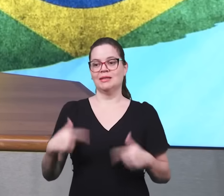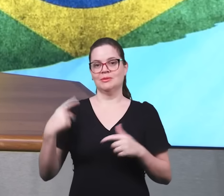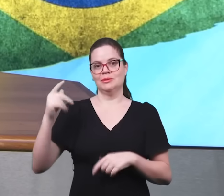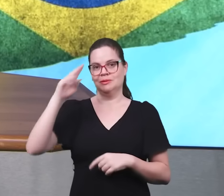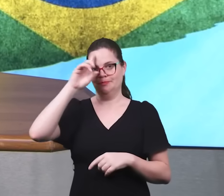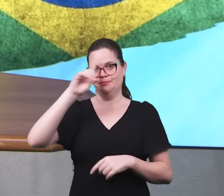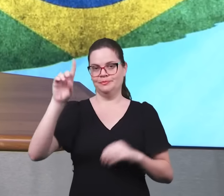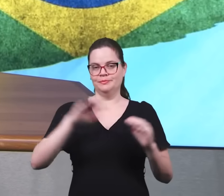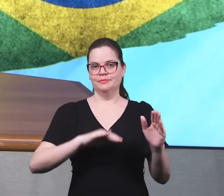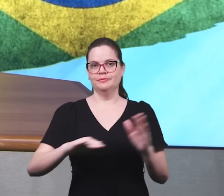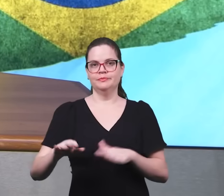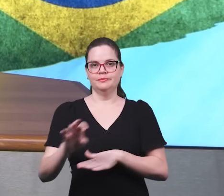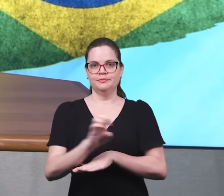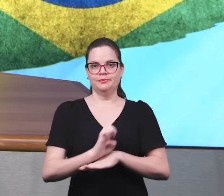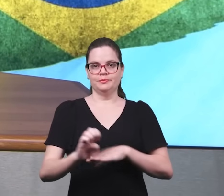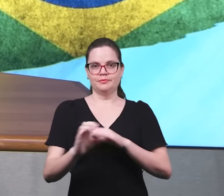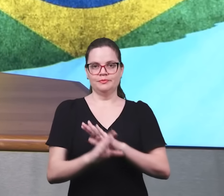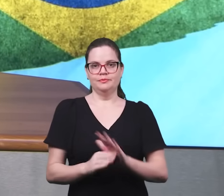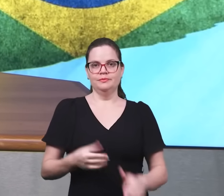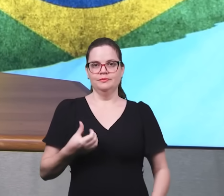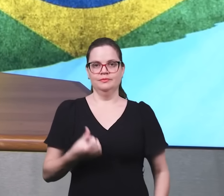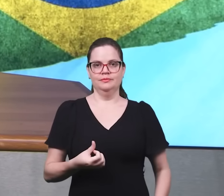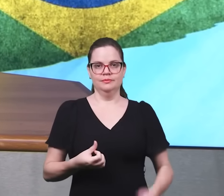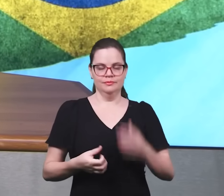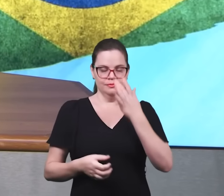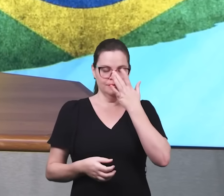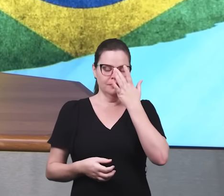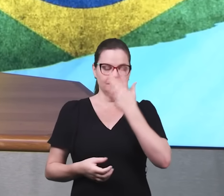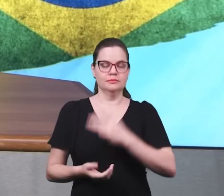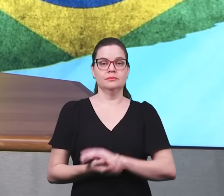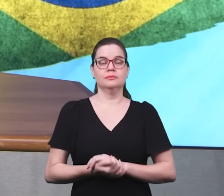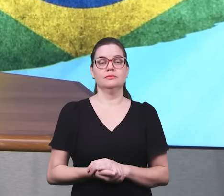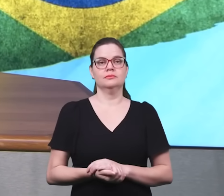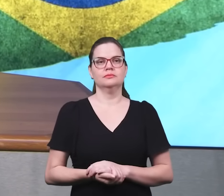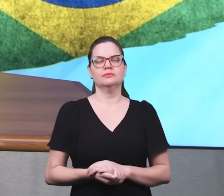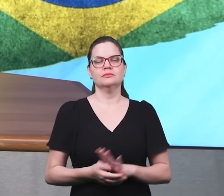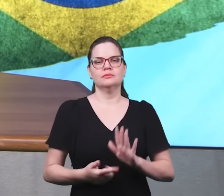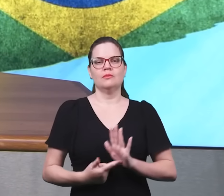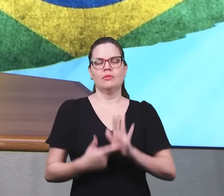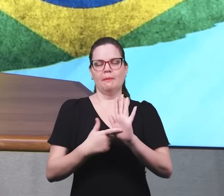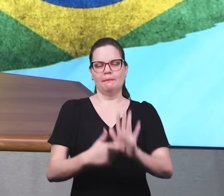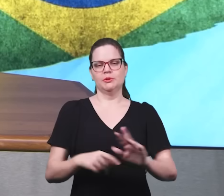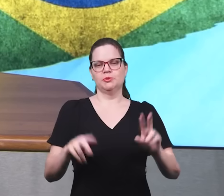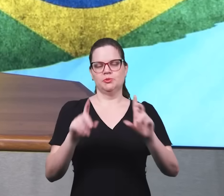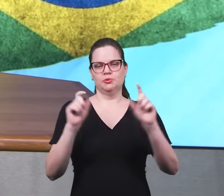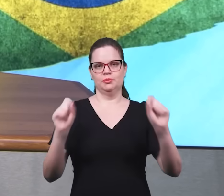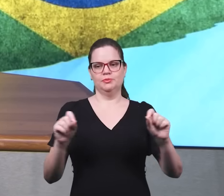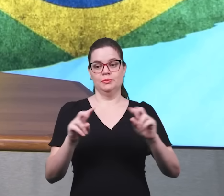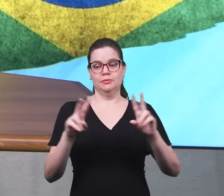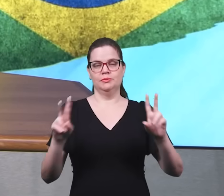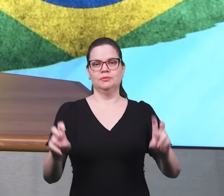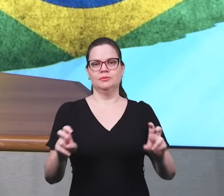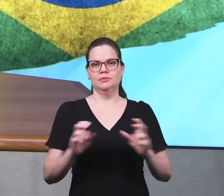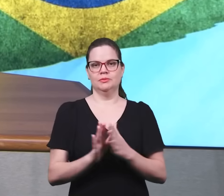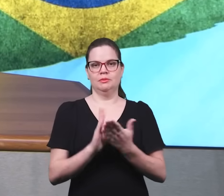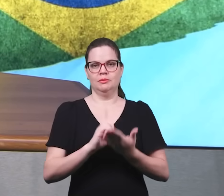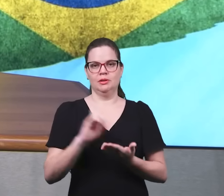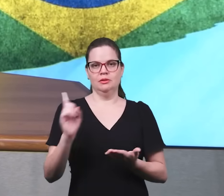lá em Efésios, capítulo 6, que diz o seguinte da palavra de Deus com